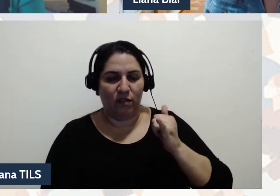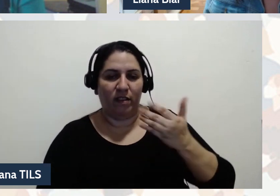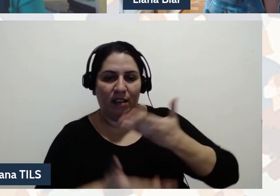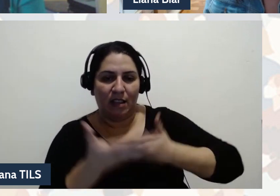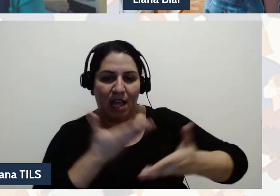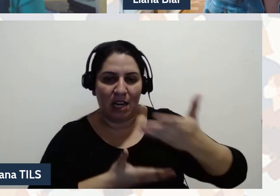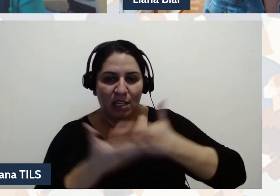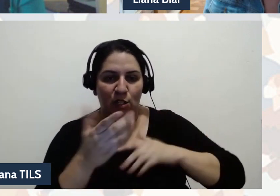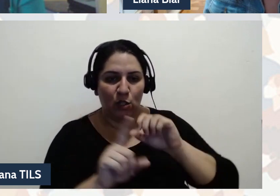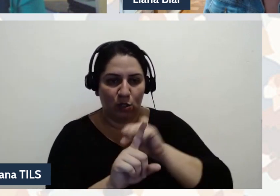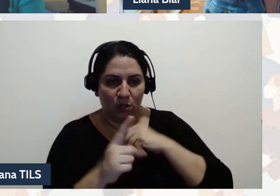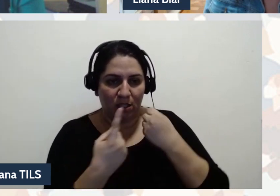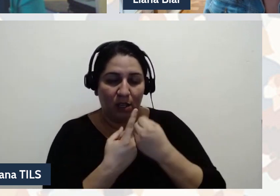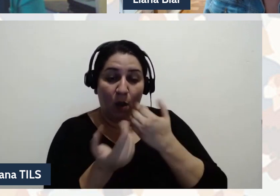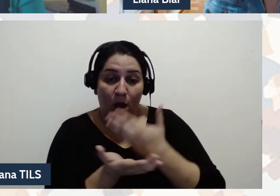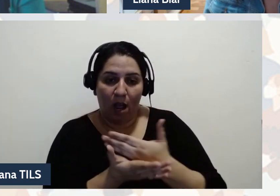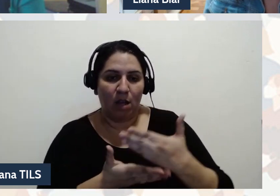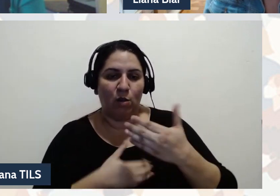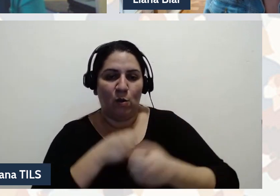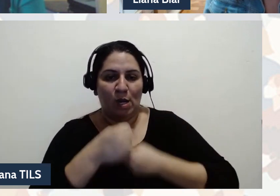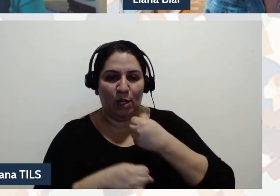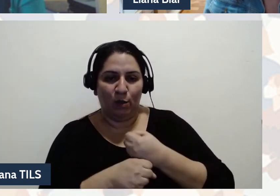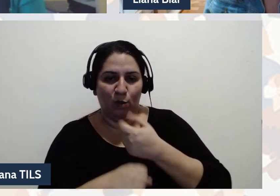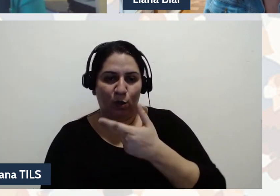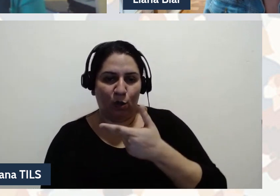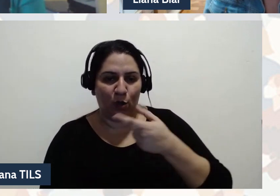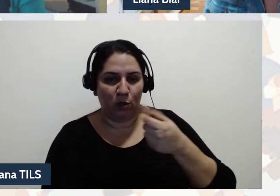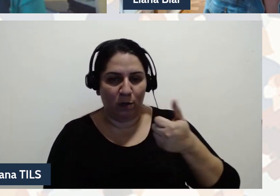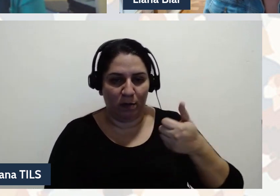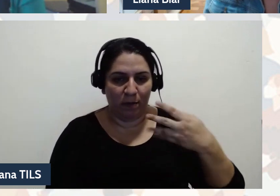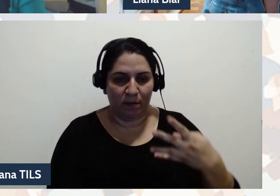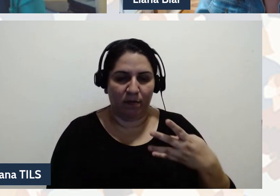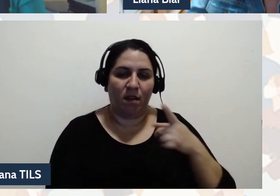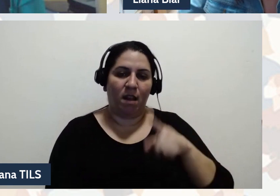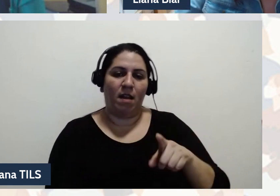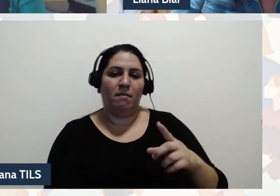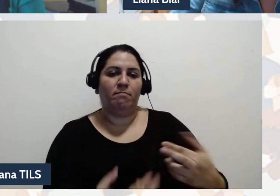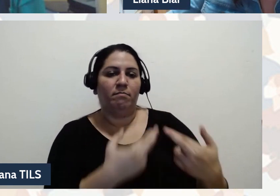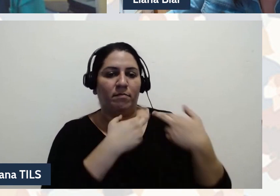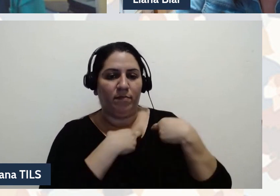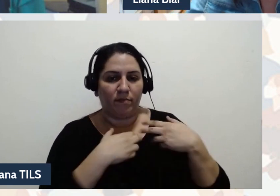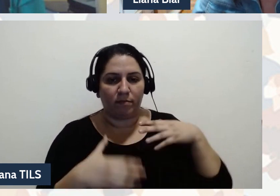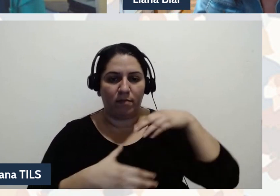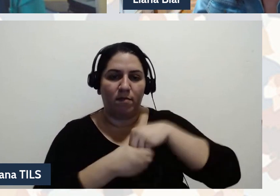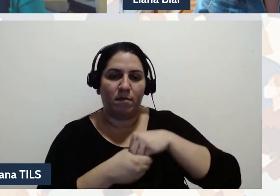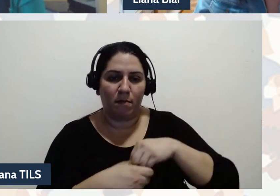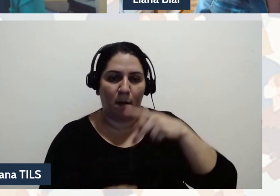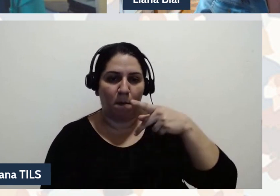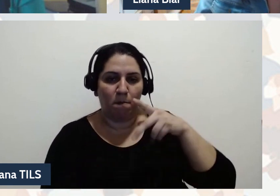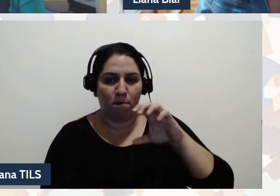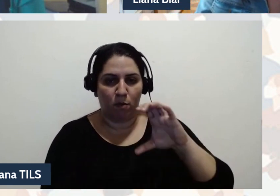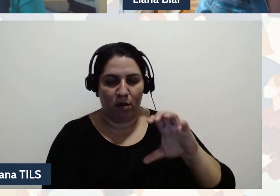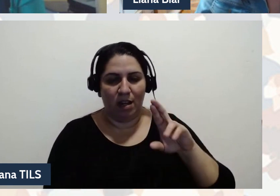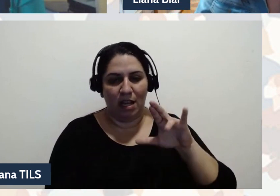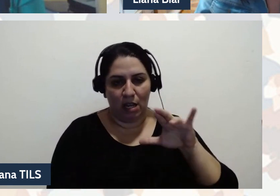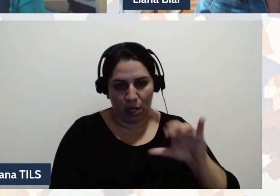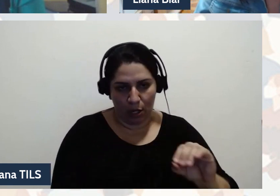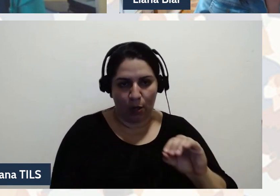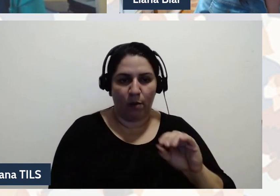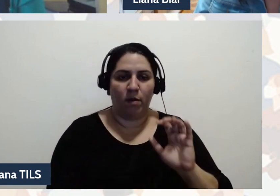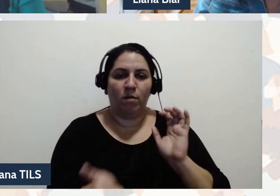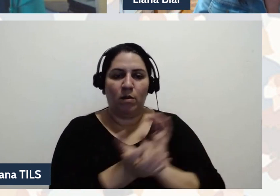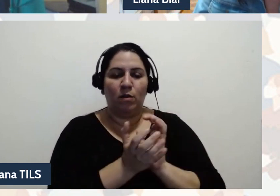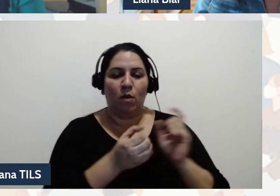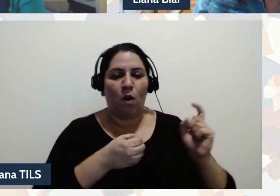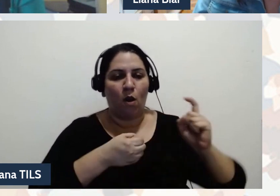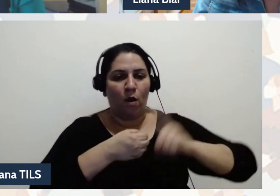desde 2014. É membra da Cátedra Sérgio Vieira de Mello, da PUC-Rio, em convênio com a